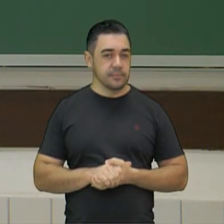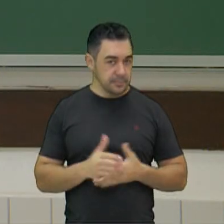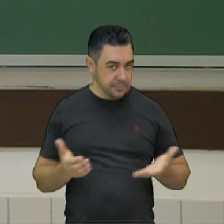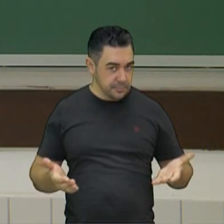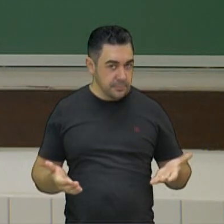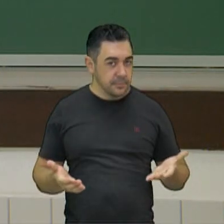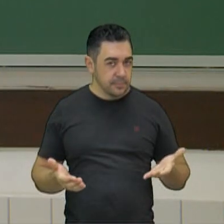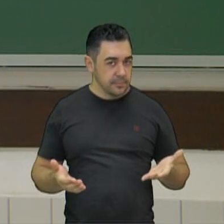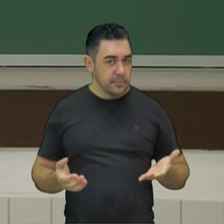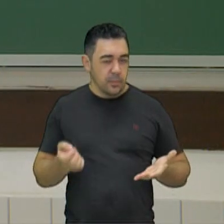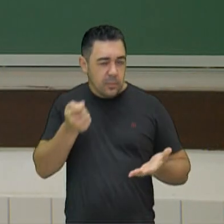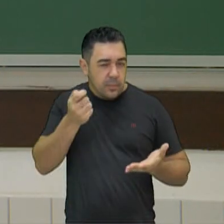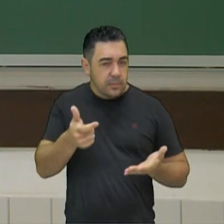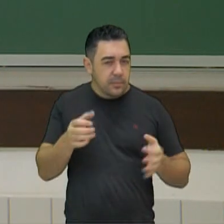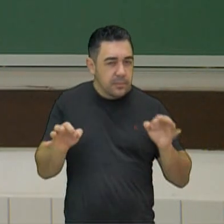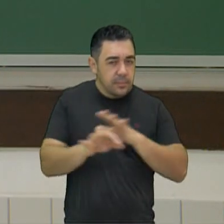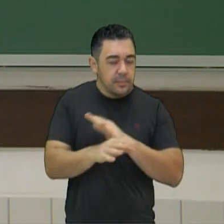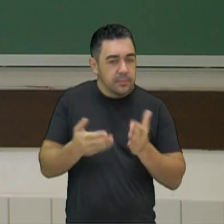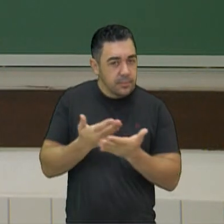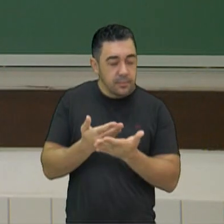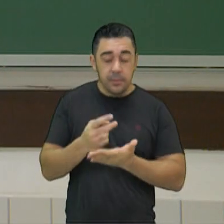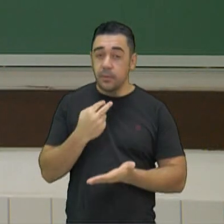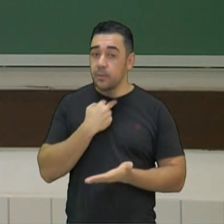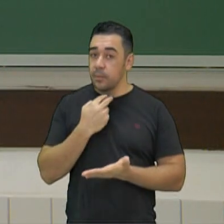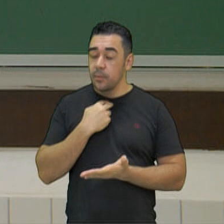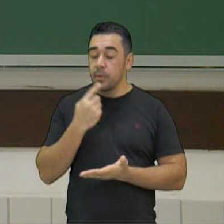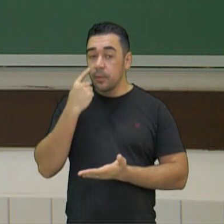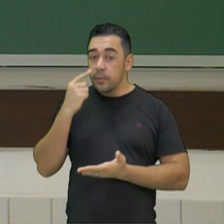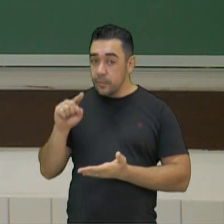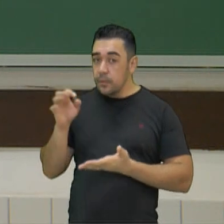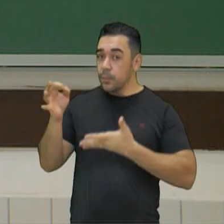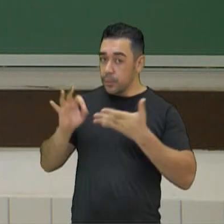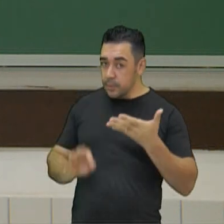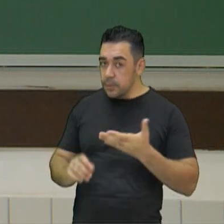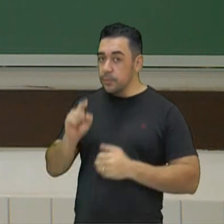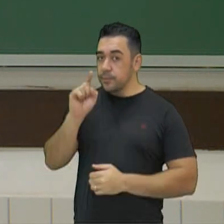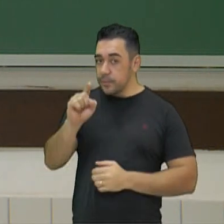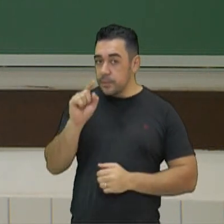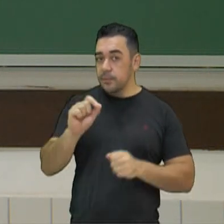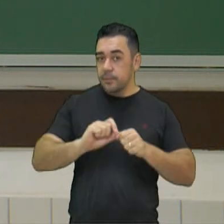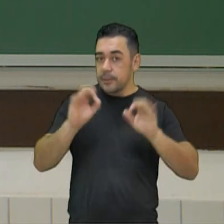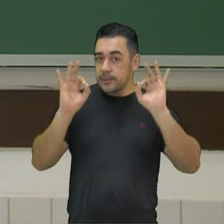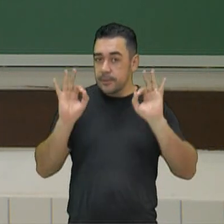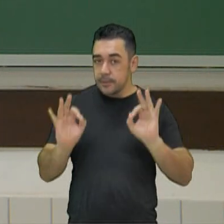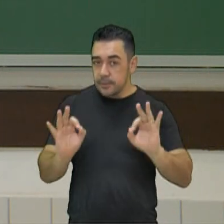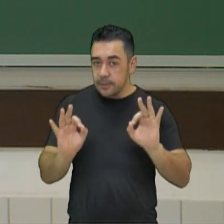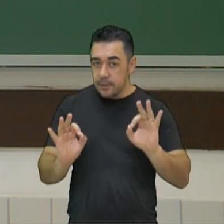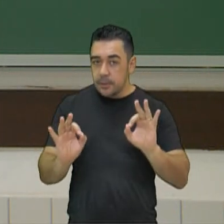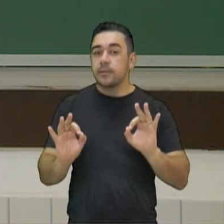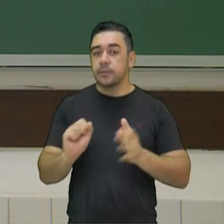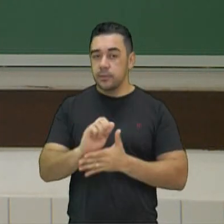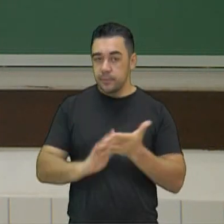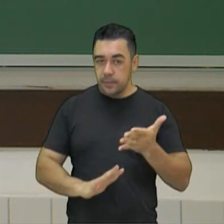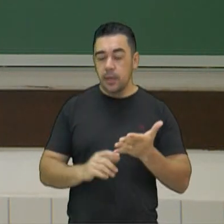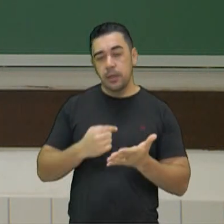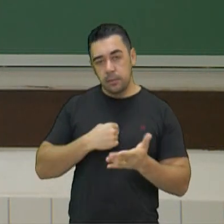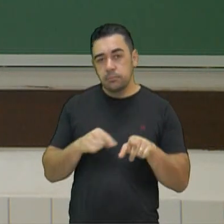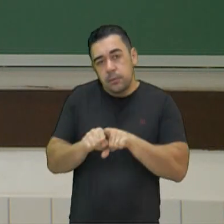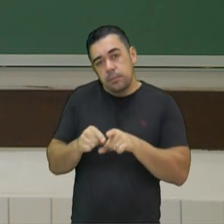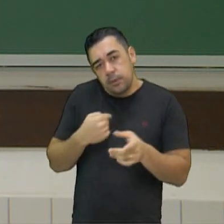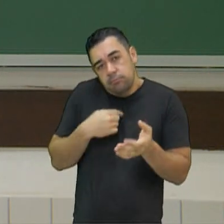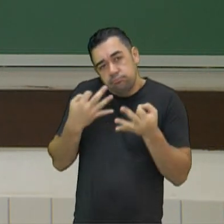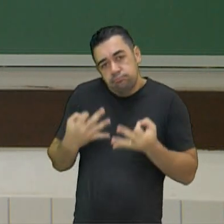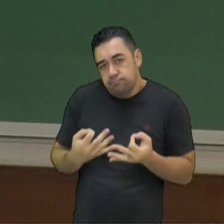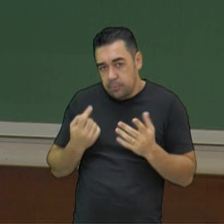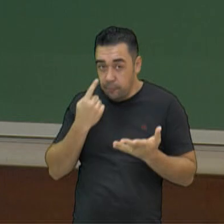Então vamos lá, gente, quase terminando, nós não podemos deixar de verificar se você fez de forma correta esse exercício, até se eu fiz também, né, de